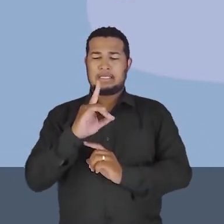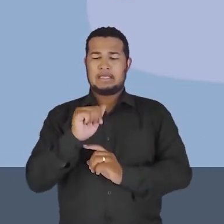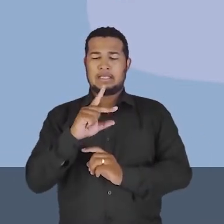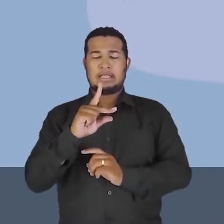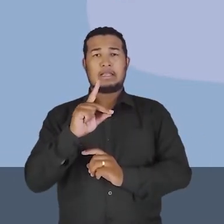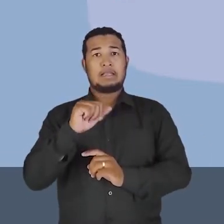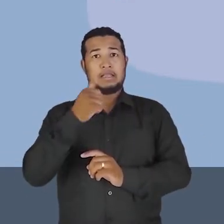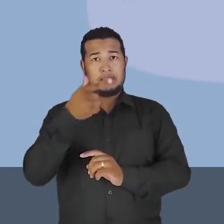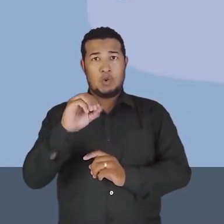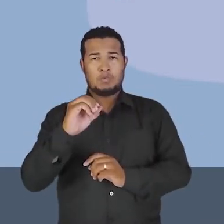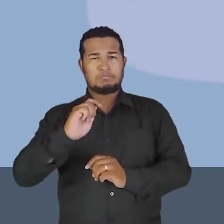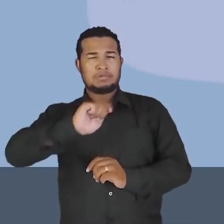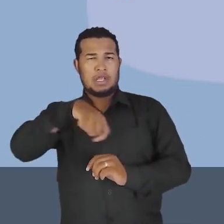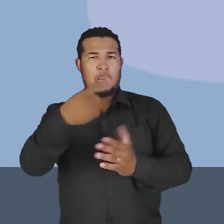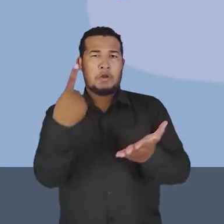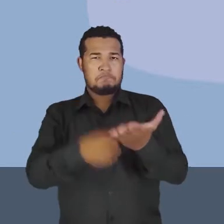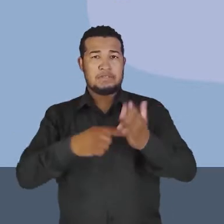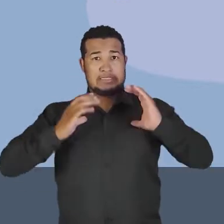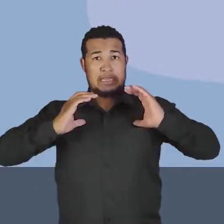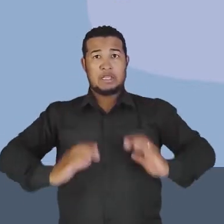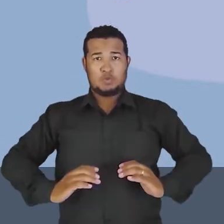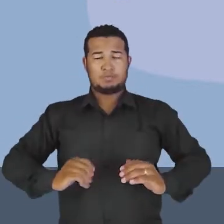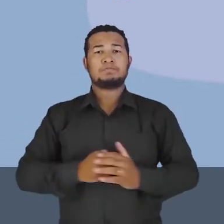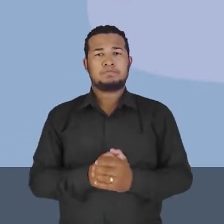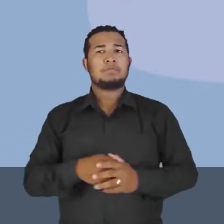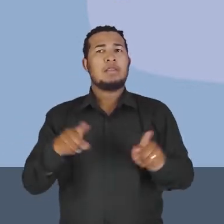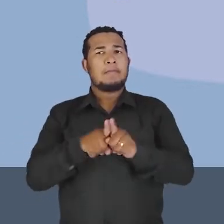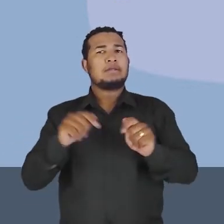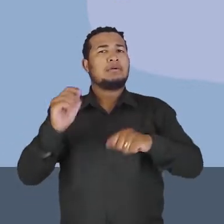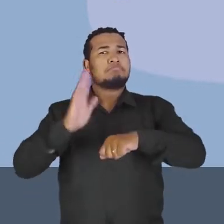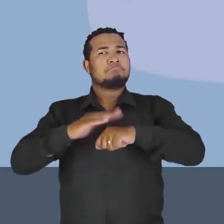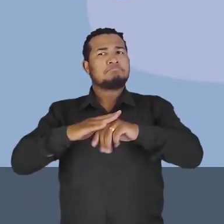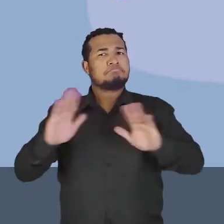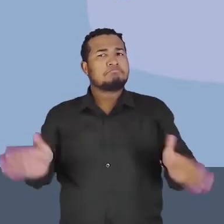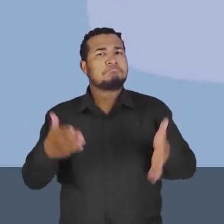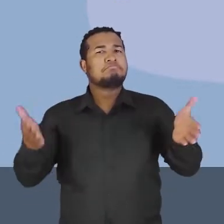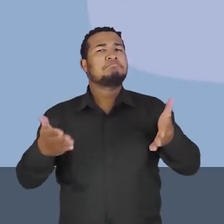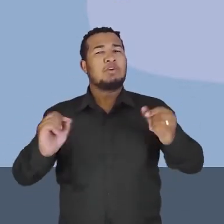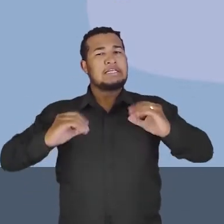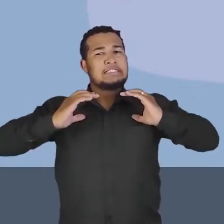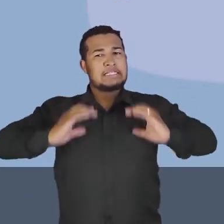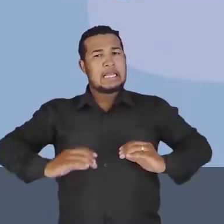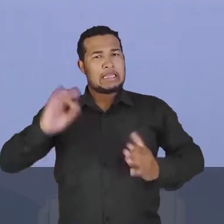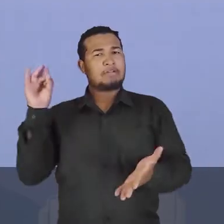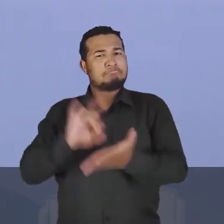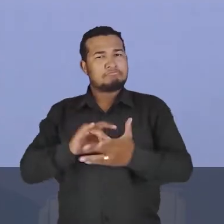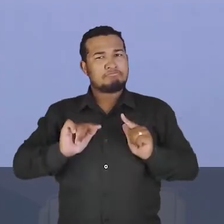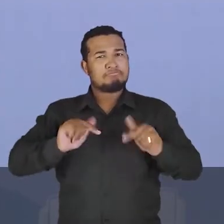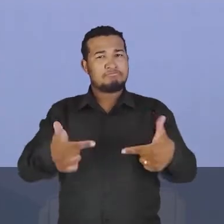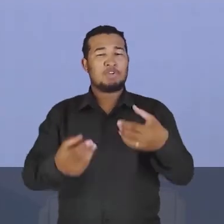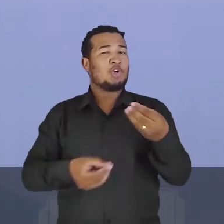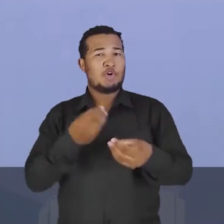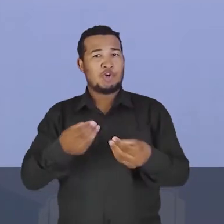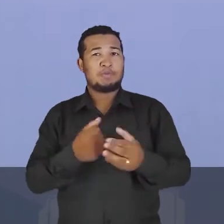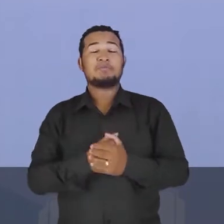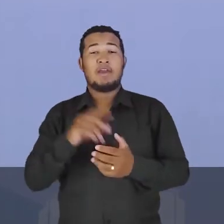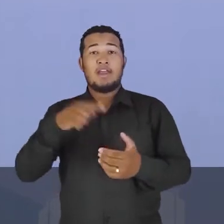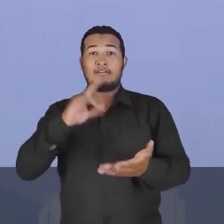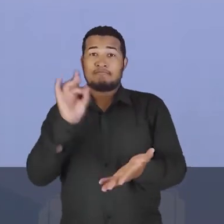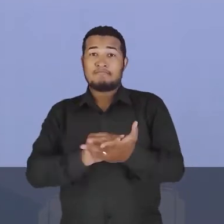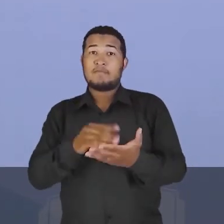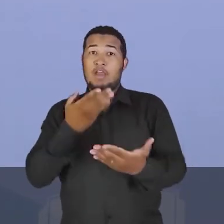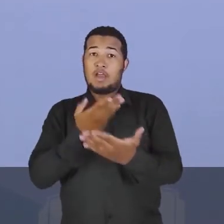importância e ampliação desses conceitos, instigar a exercitar a cidadania na prática. Esses são os nossos objetivos.